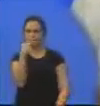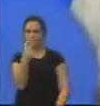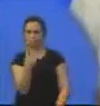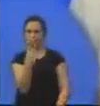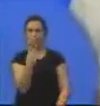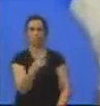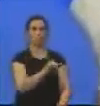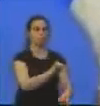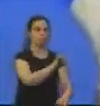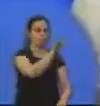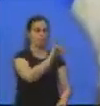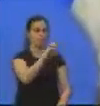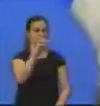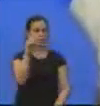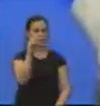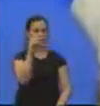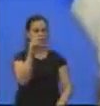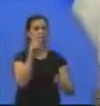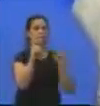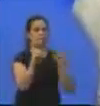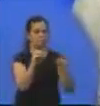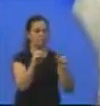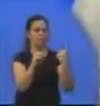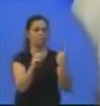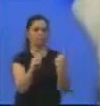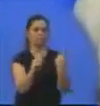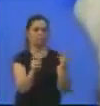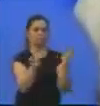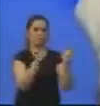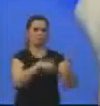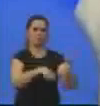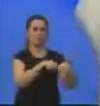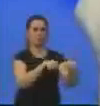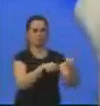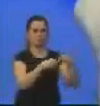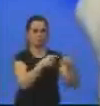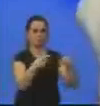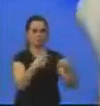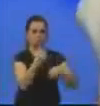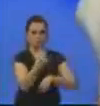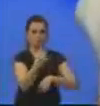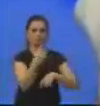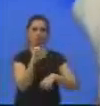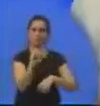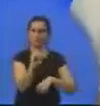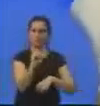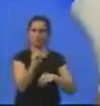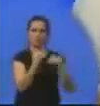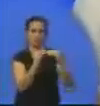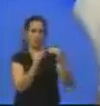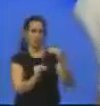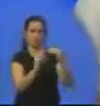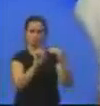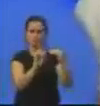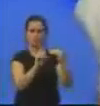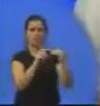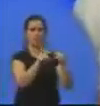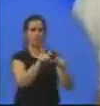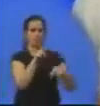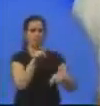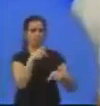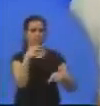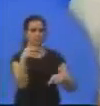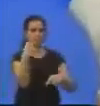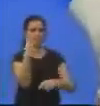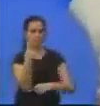zero. Quando y é zero, a única opção é que o x menos 1 seja zero, porque o denominador não pode. Então, o x tem que ser igual